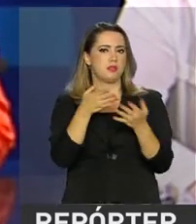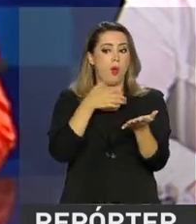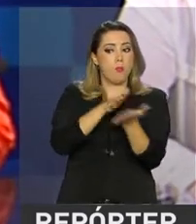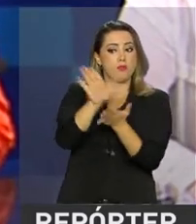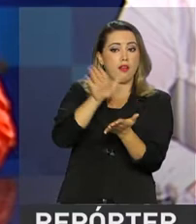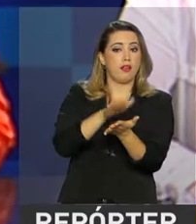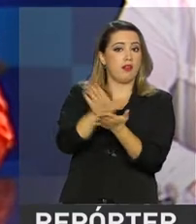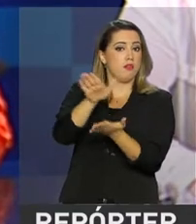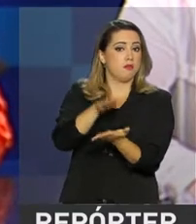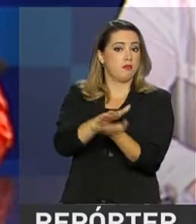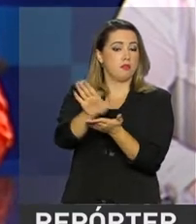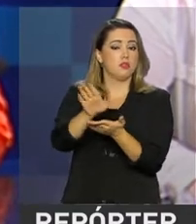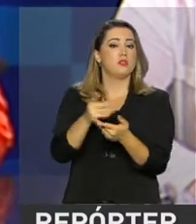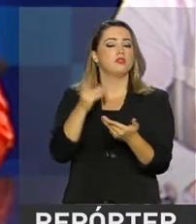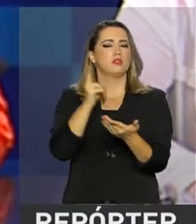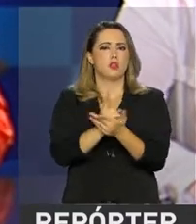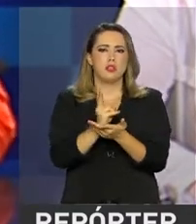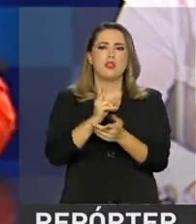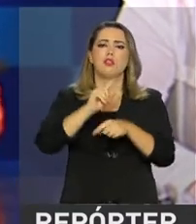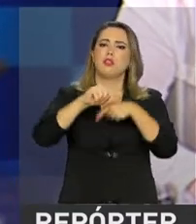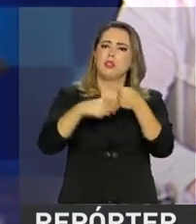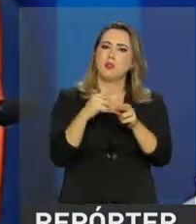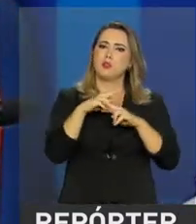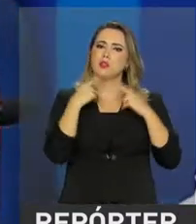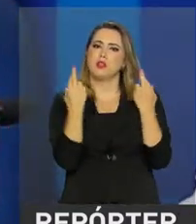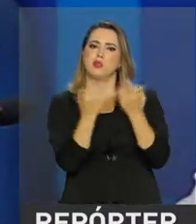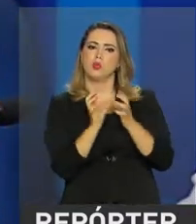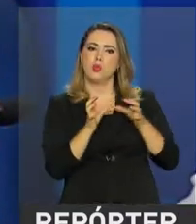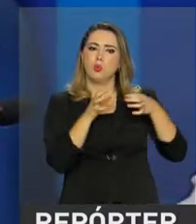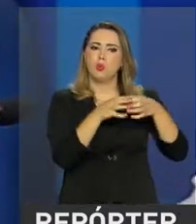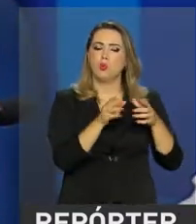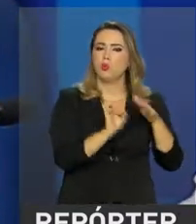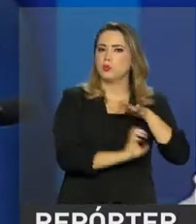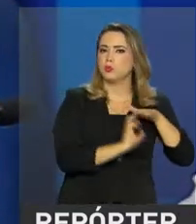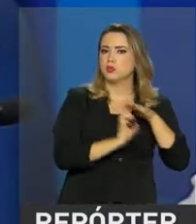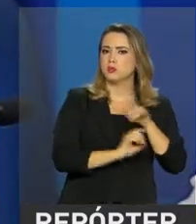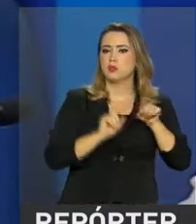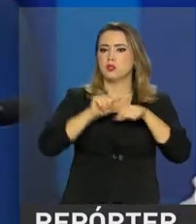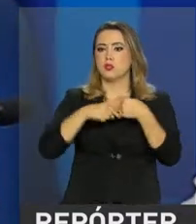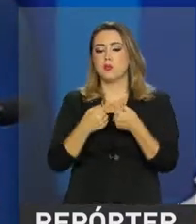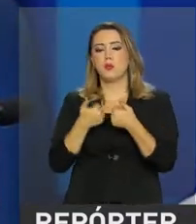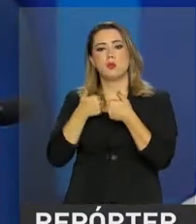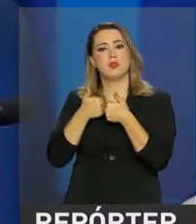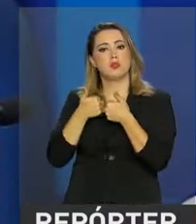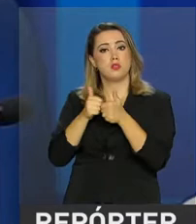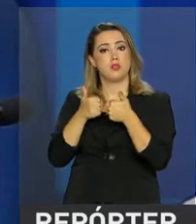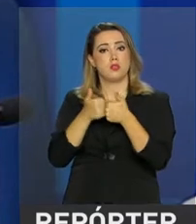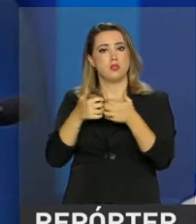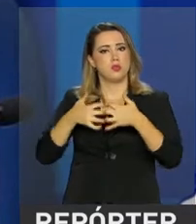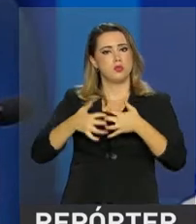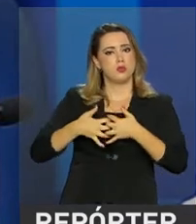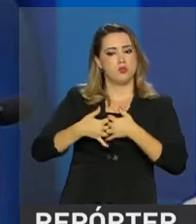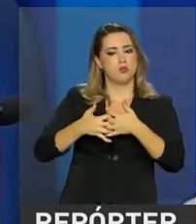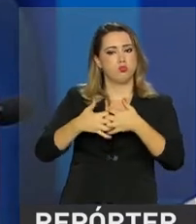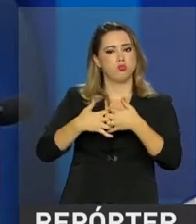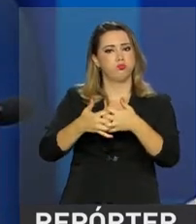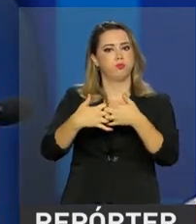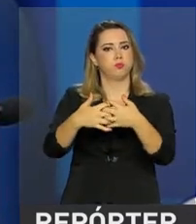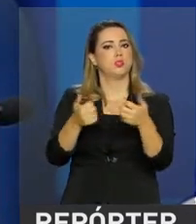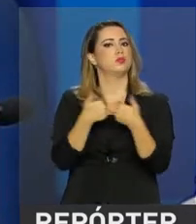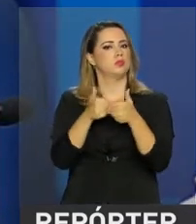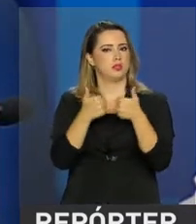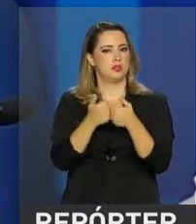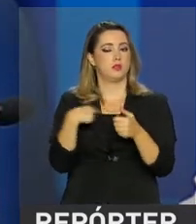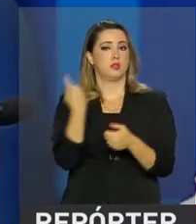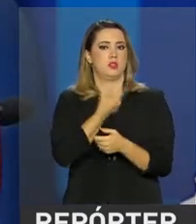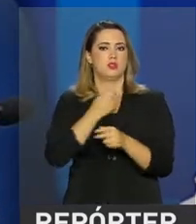gráfica, das reuniões com o consórcio, das saídas dos nossos caminhões lá do 4º BIL de São Paulo, das nossas